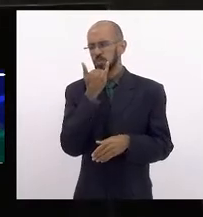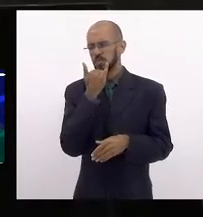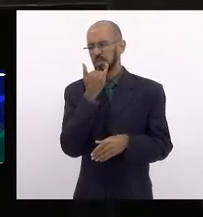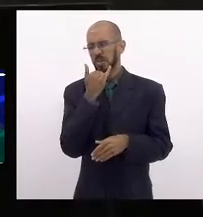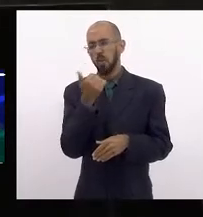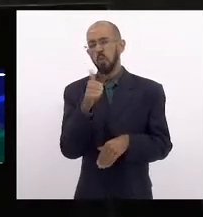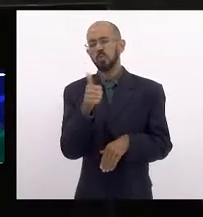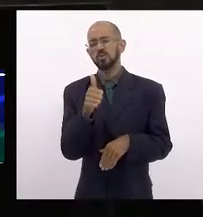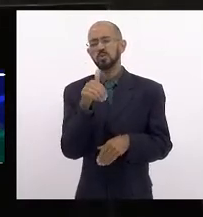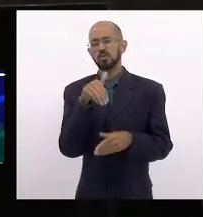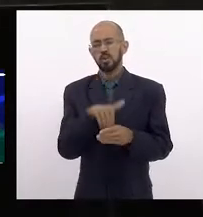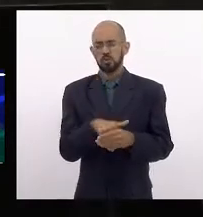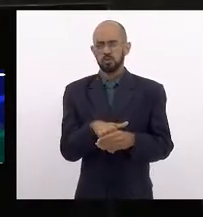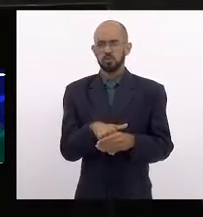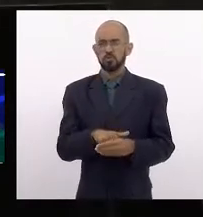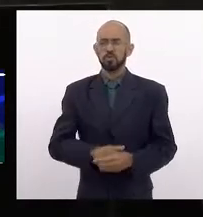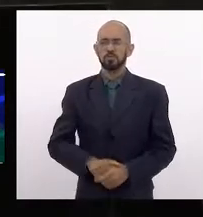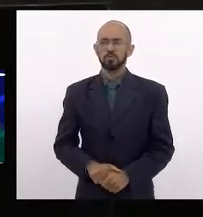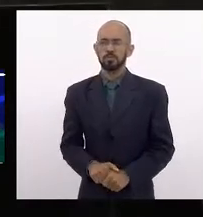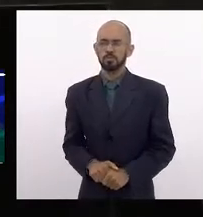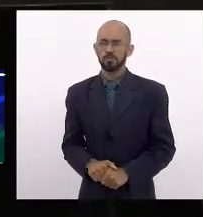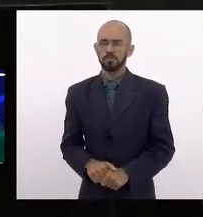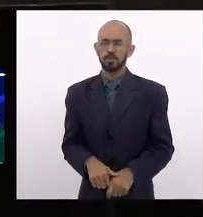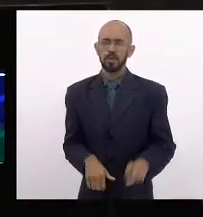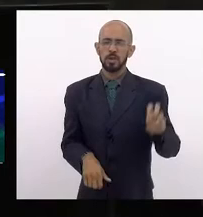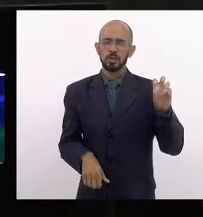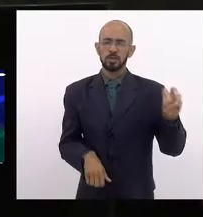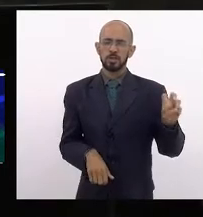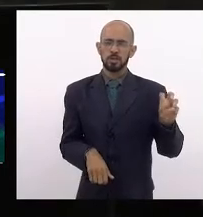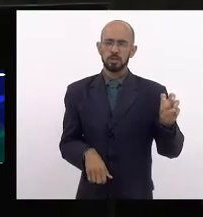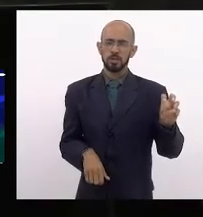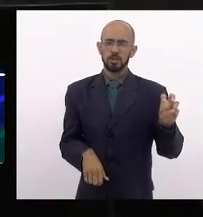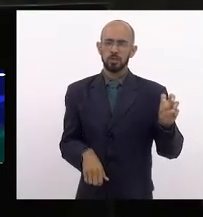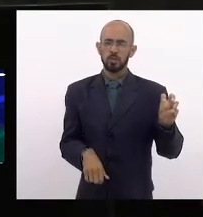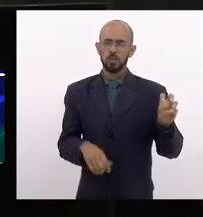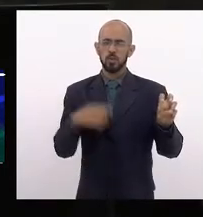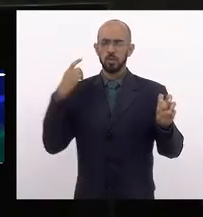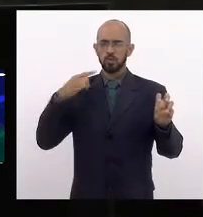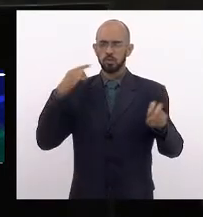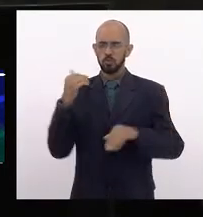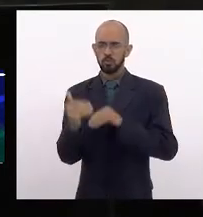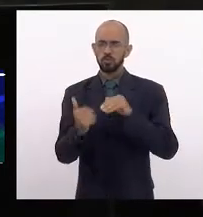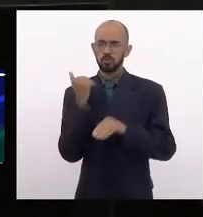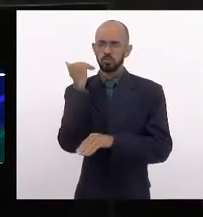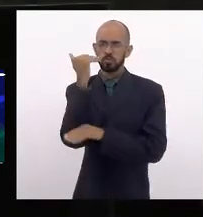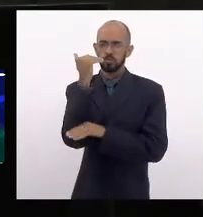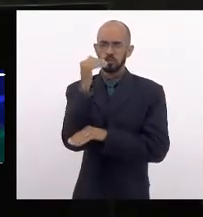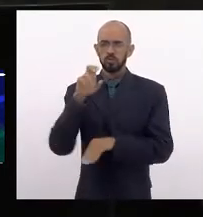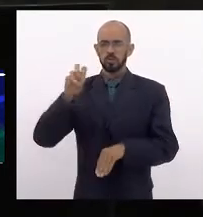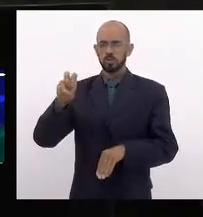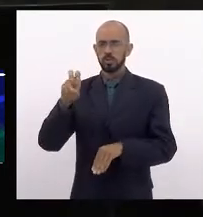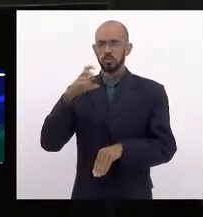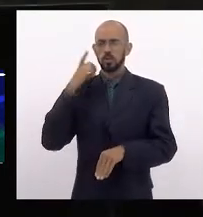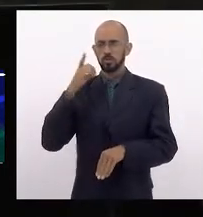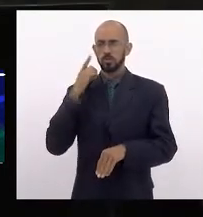foram 11 15 desembargadores cinco deputados que o relator tá aqui